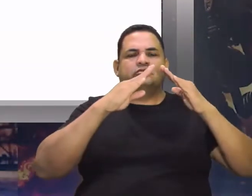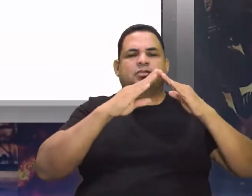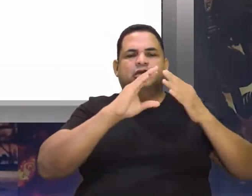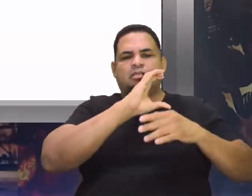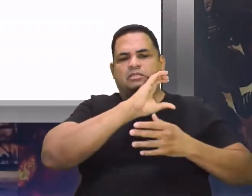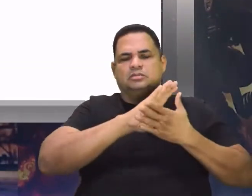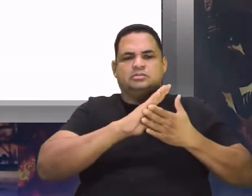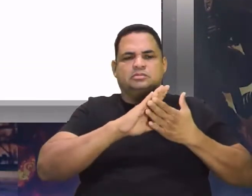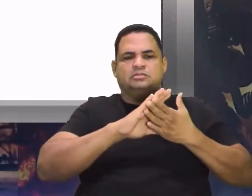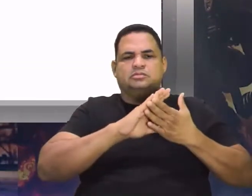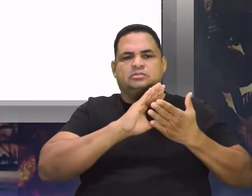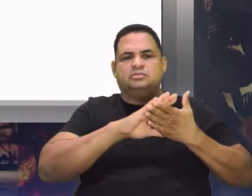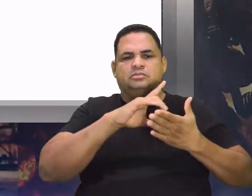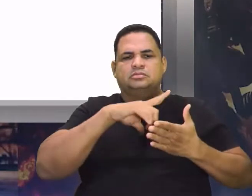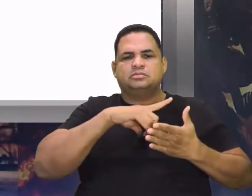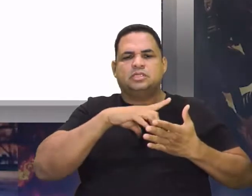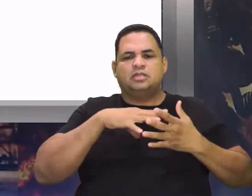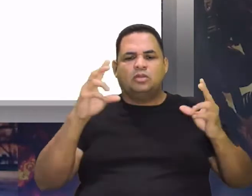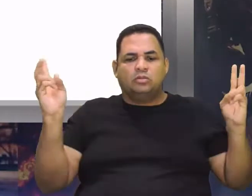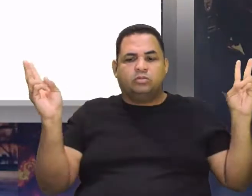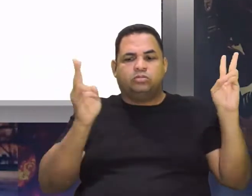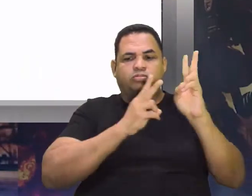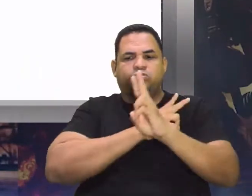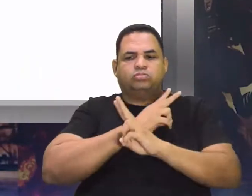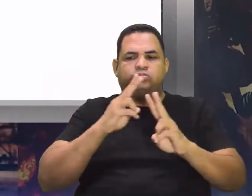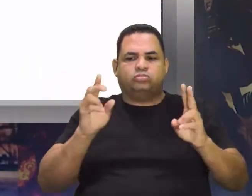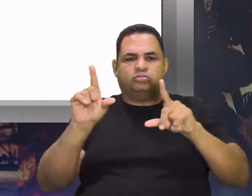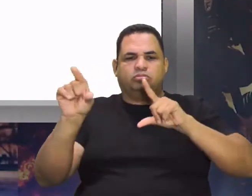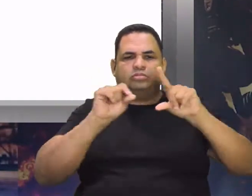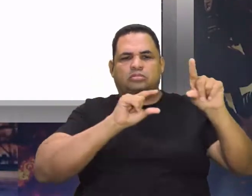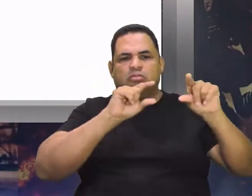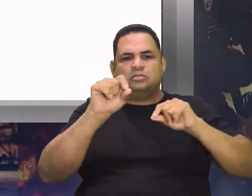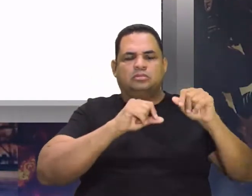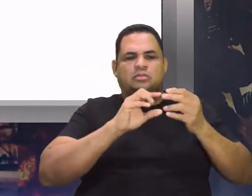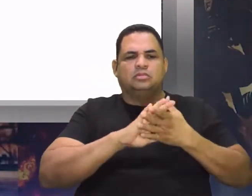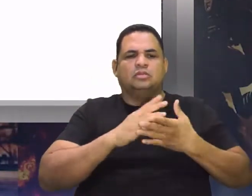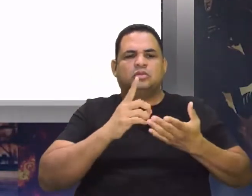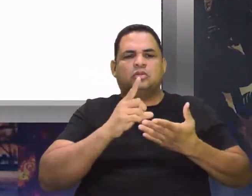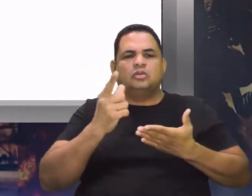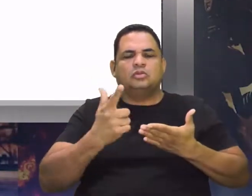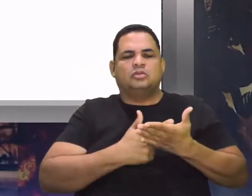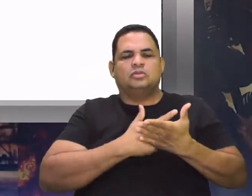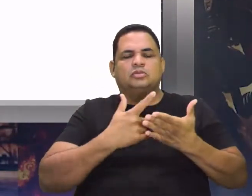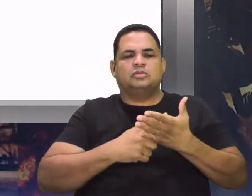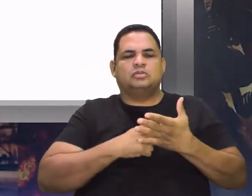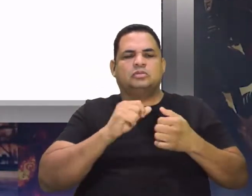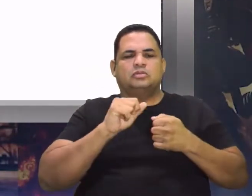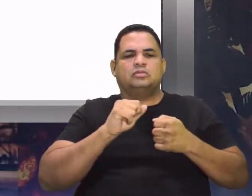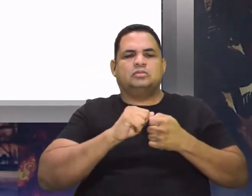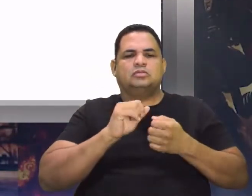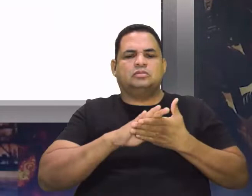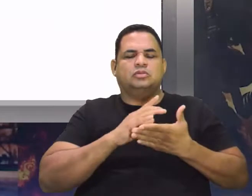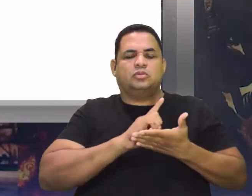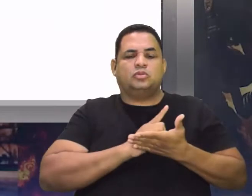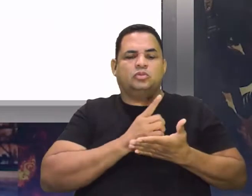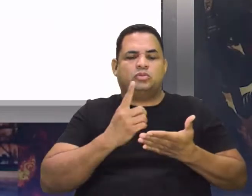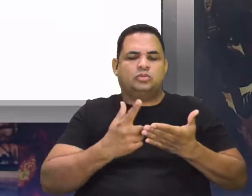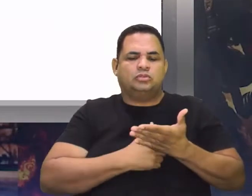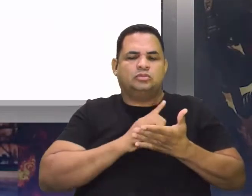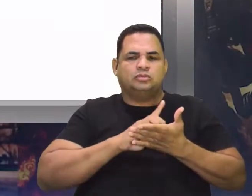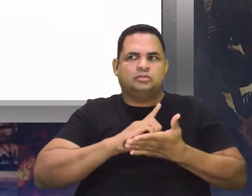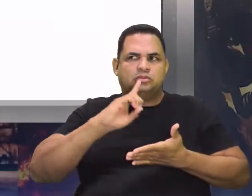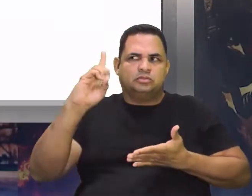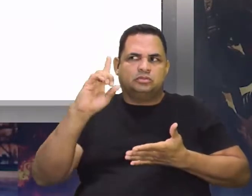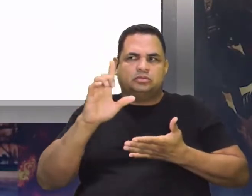momento, disse que houve um vento e selecionou alguns livros para ser feito a Bíblia que nós conhecemos